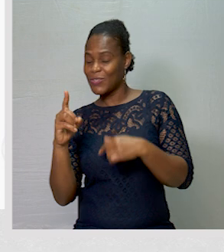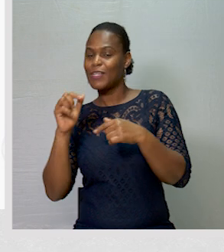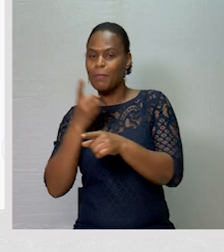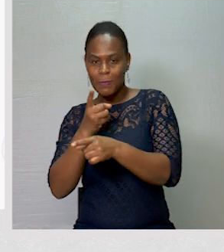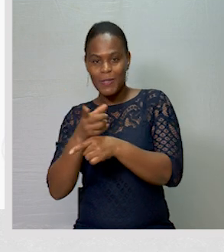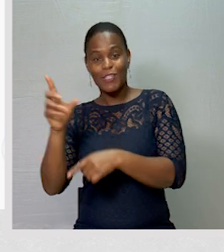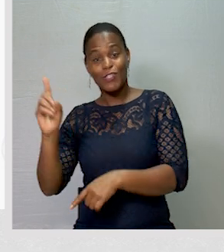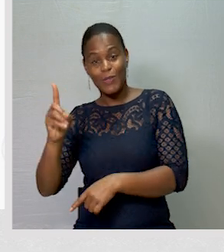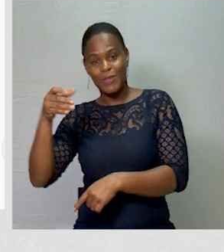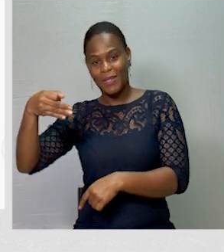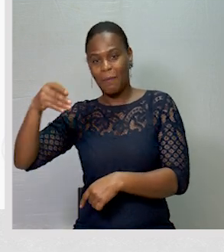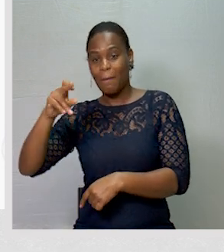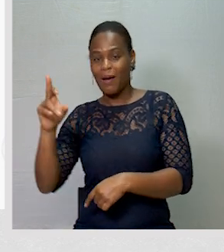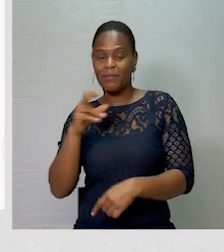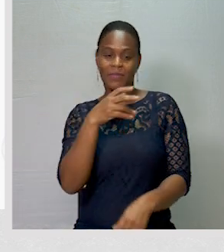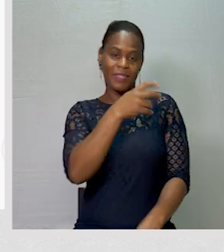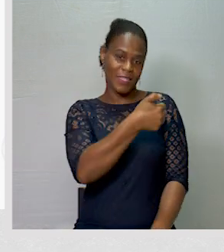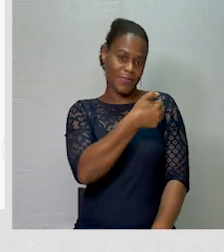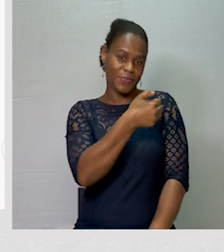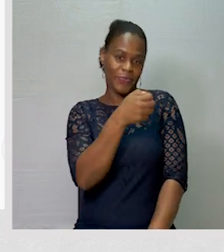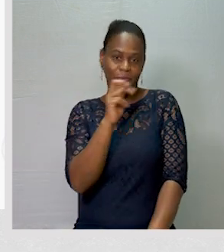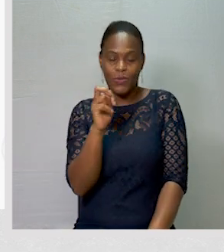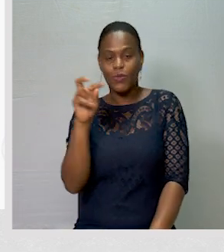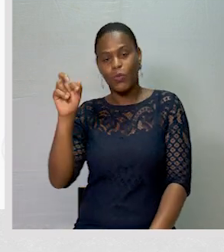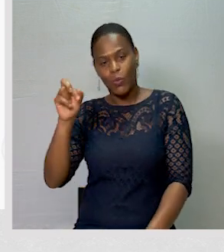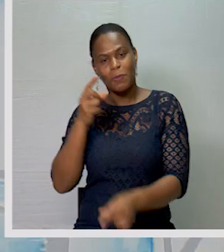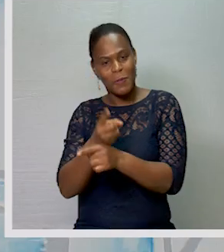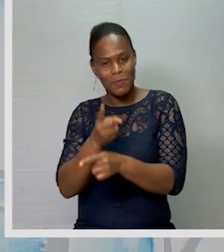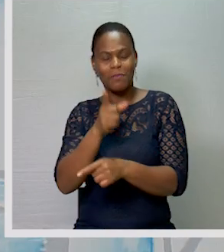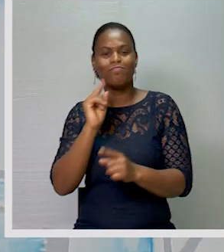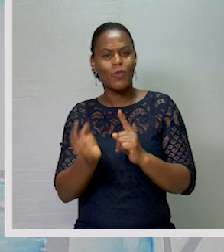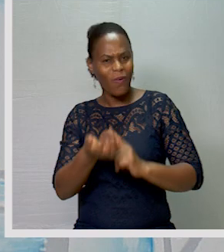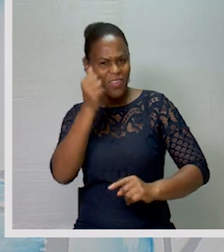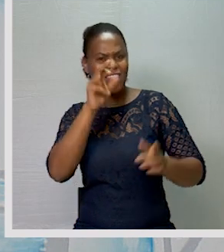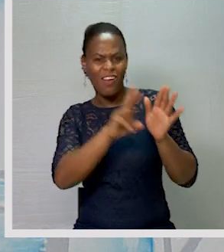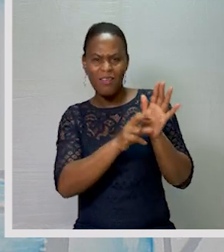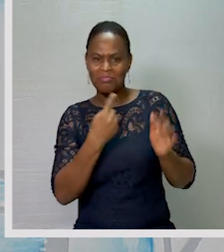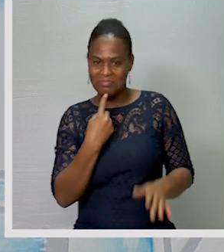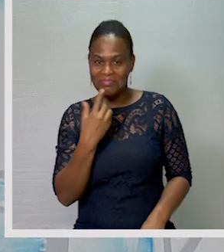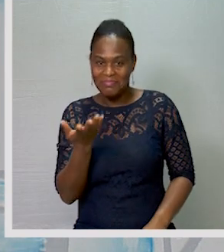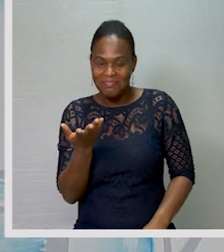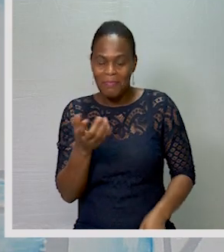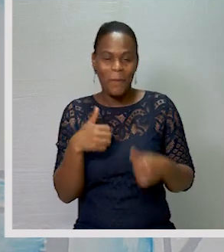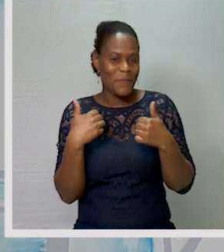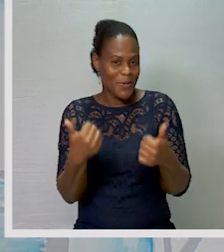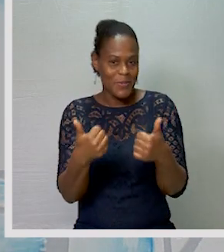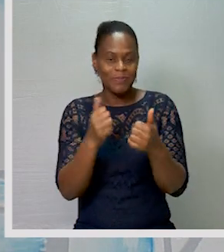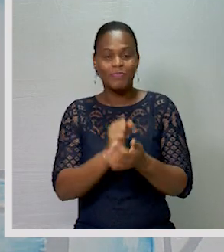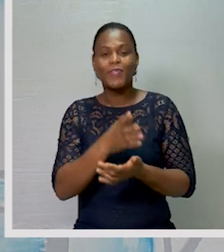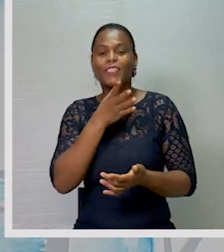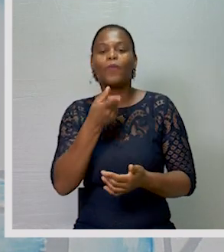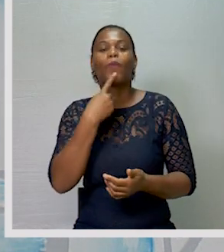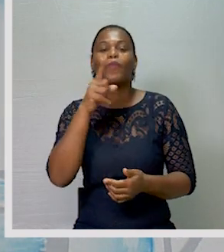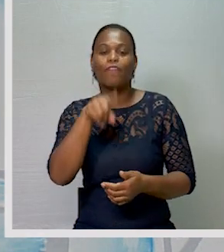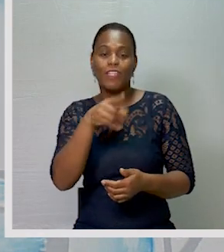mesma coisa, termina por 6, é par. 538, a mesma coisa. Conseguiram pegar esta regra?